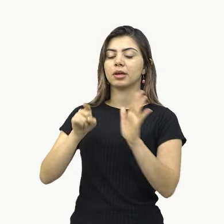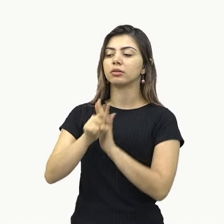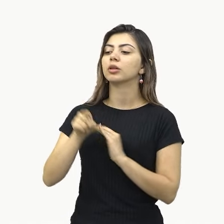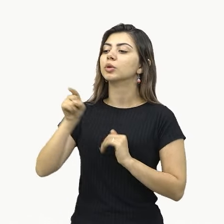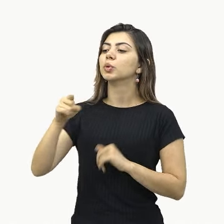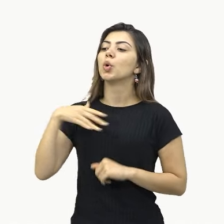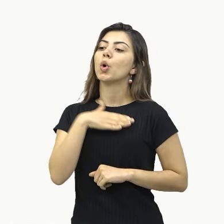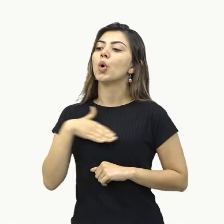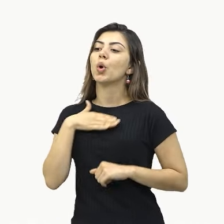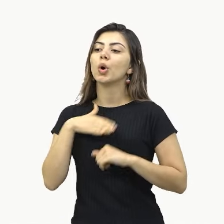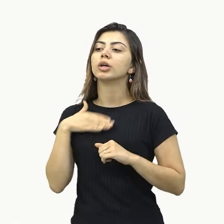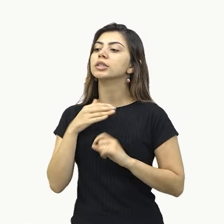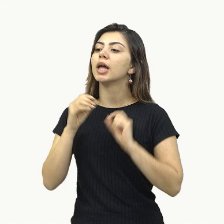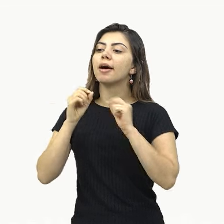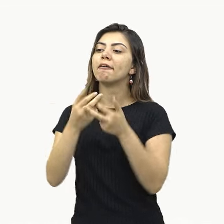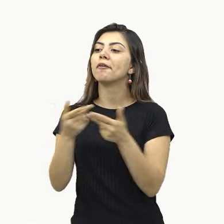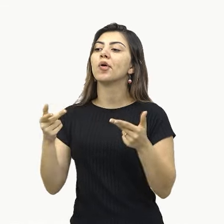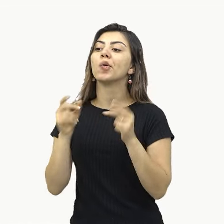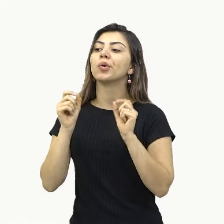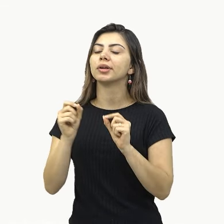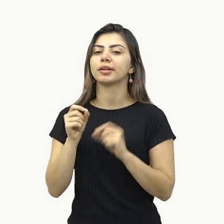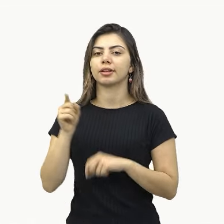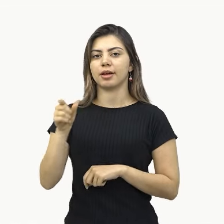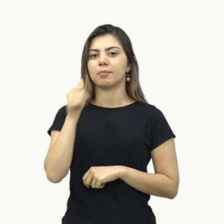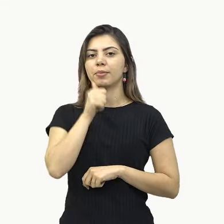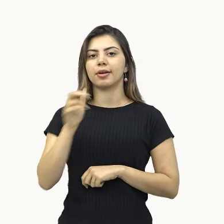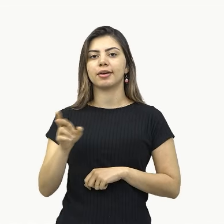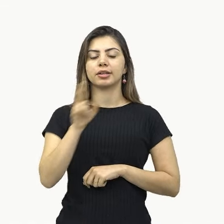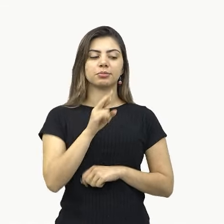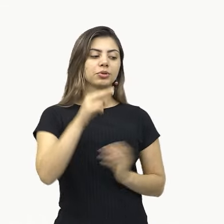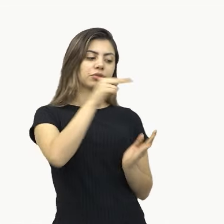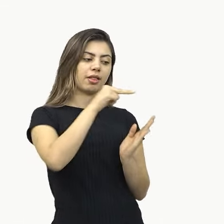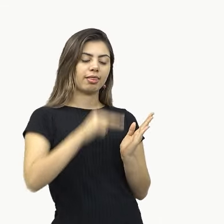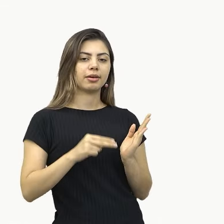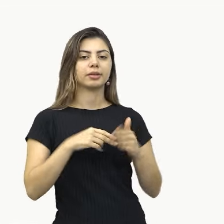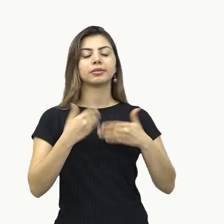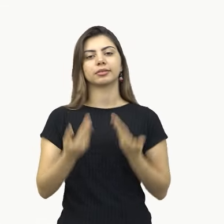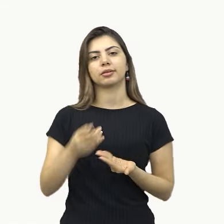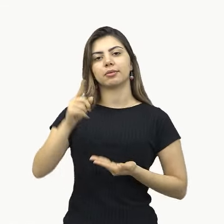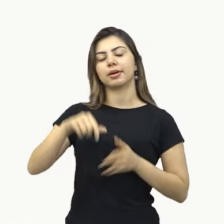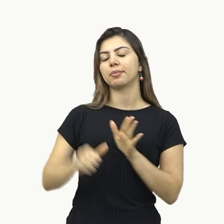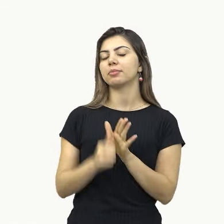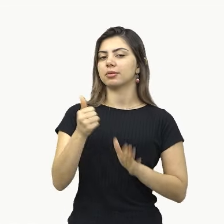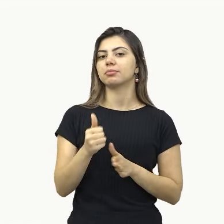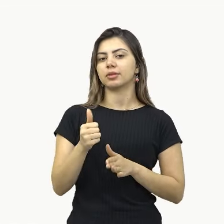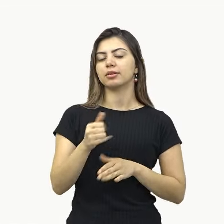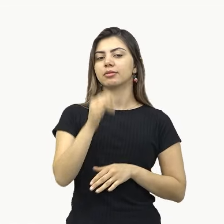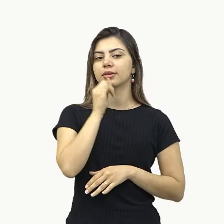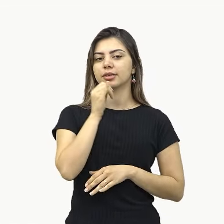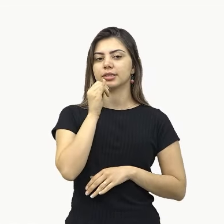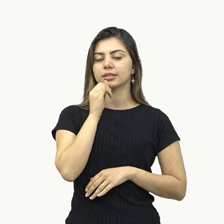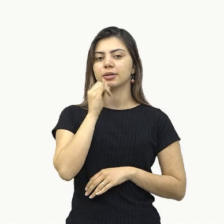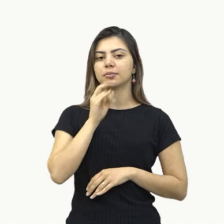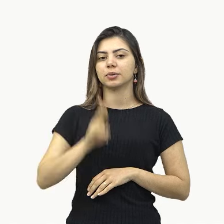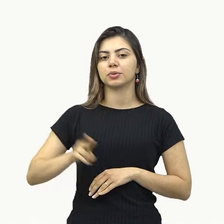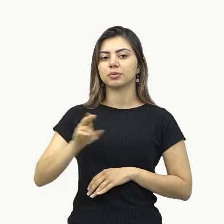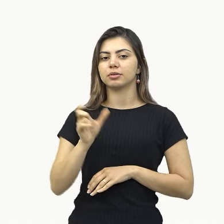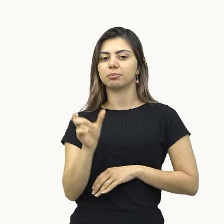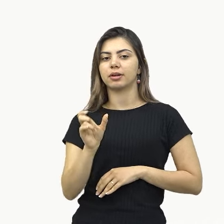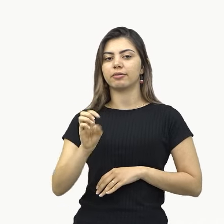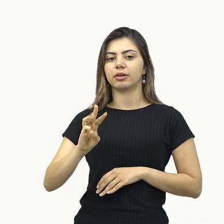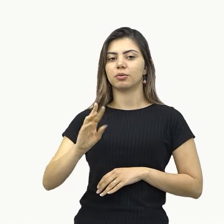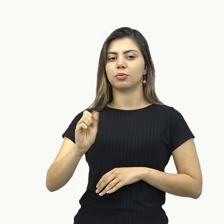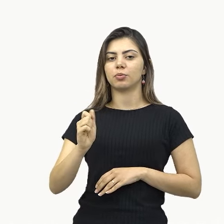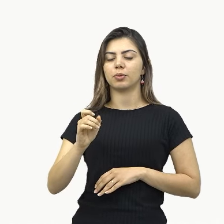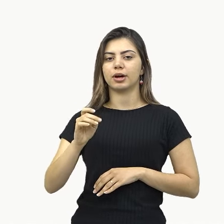é leitura, ok? Então, esse é o nosso primeiro exemplo de WH word, que começa com